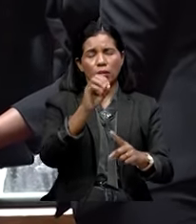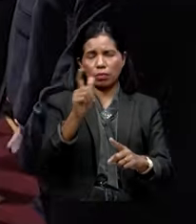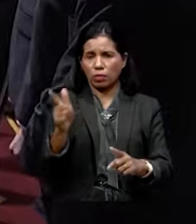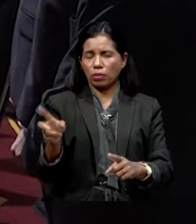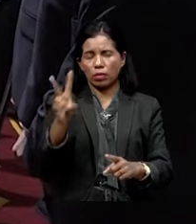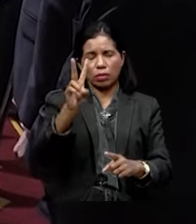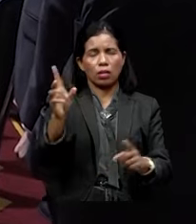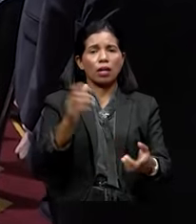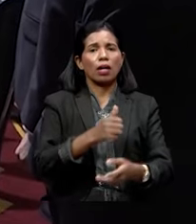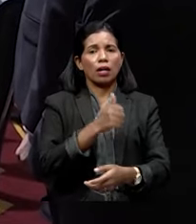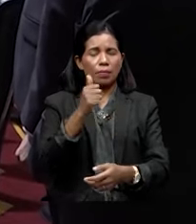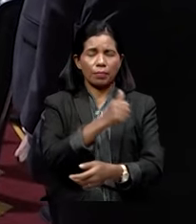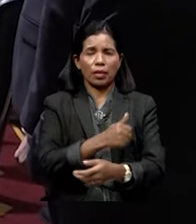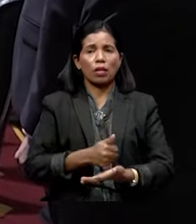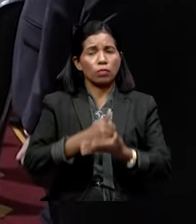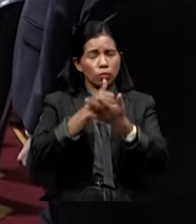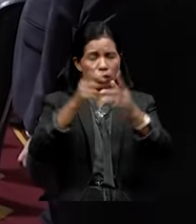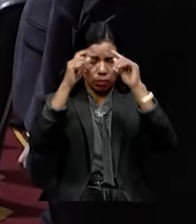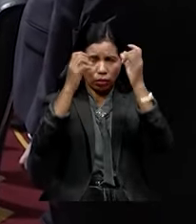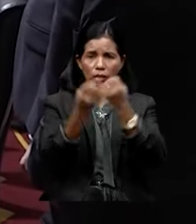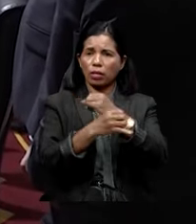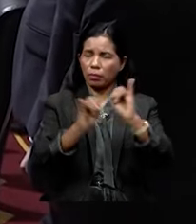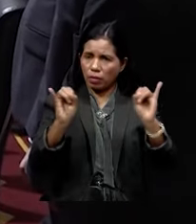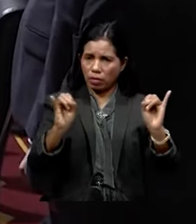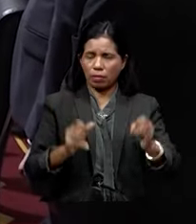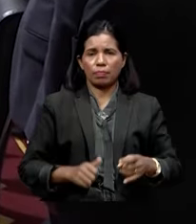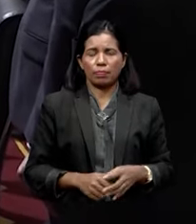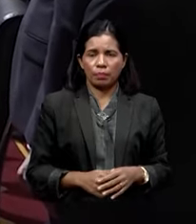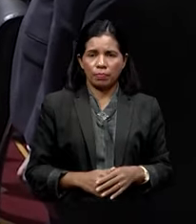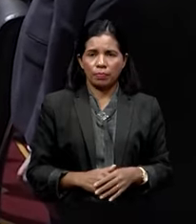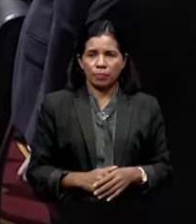Guterres defende Macaxe Timor-Leste na luta pela independência. Adair Jiménez, GMN.